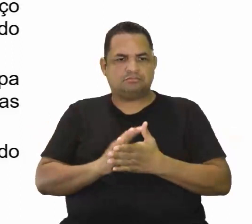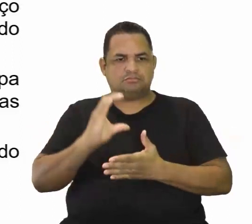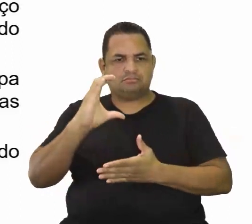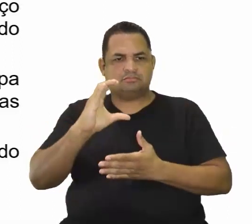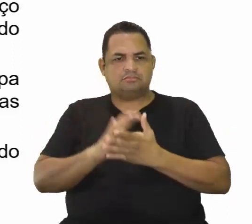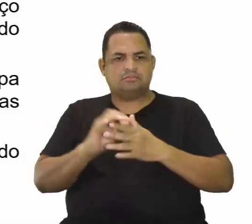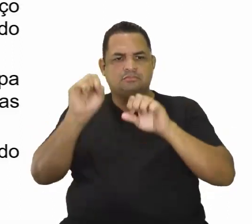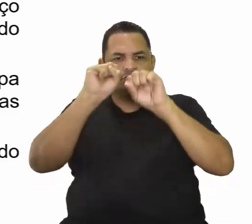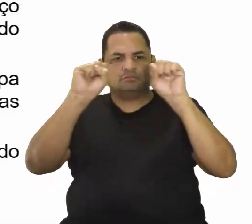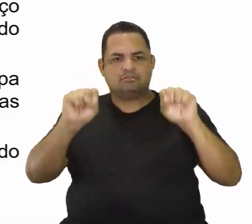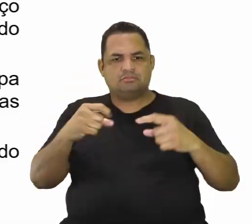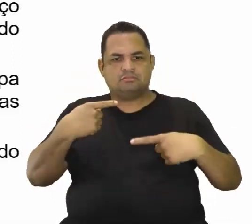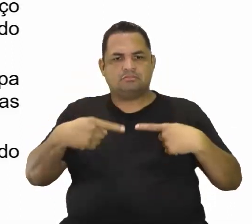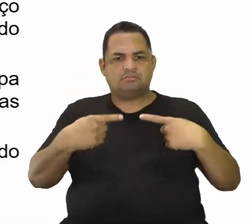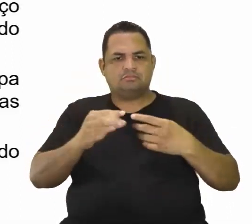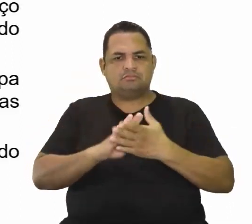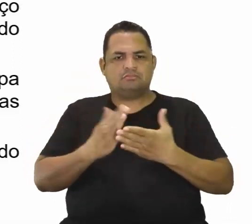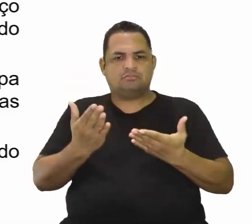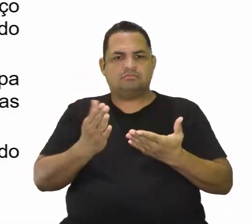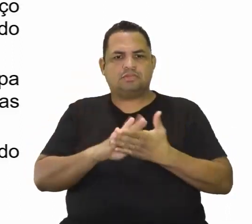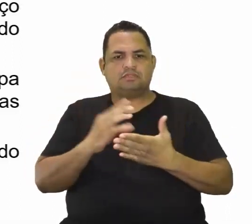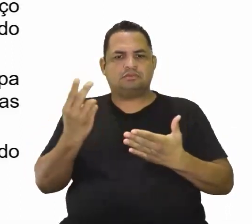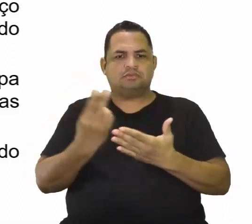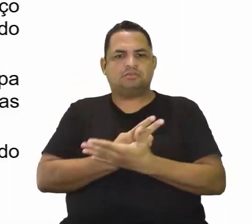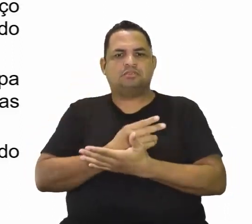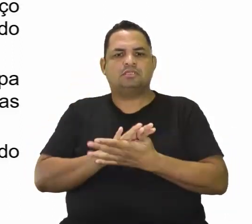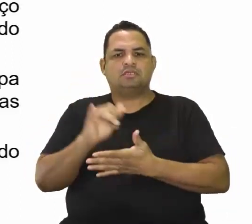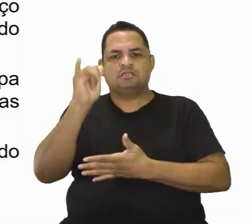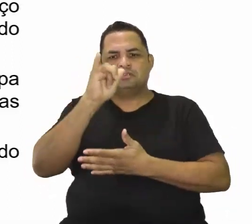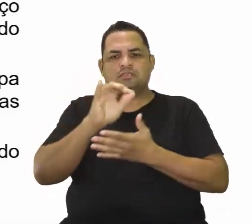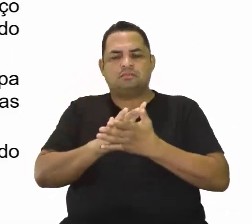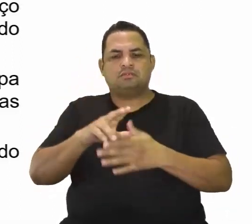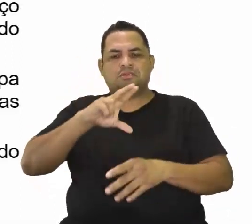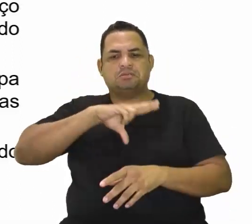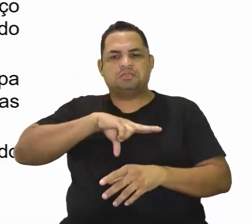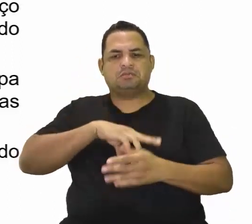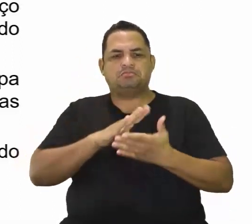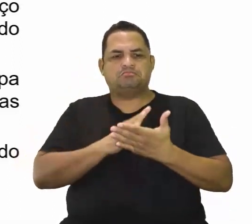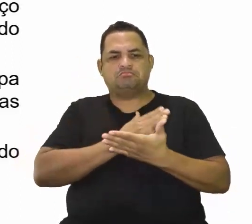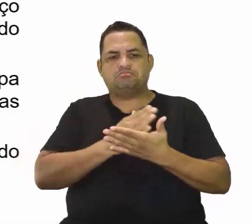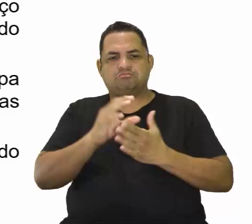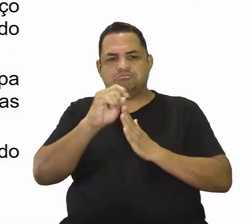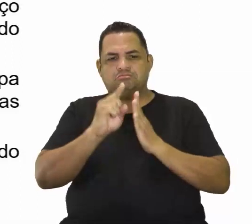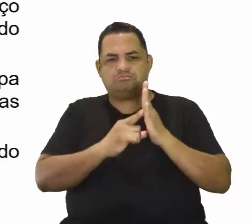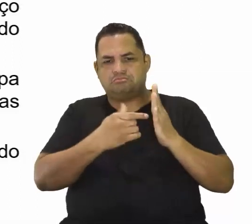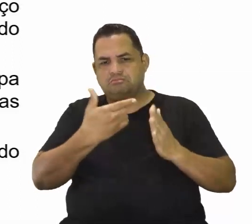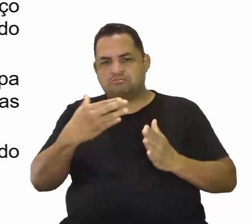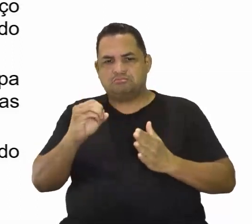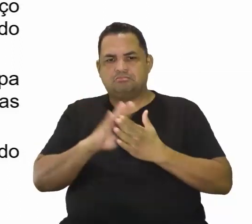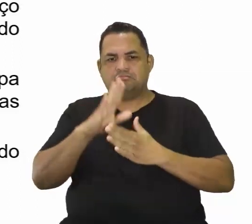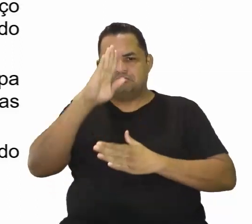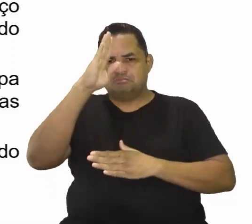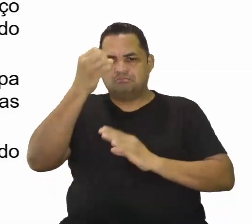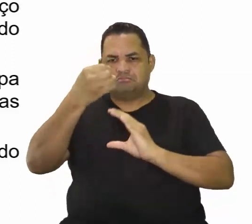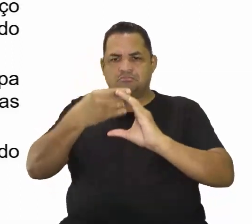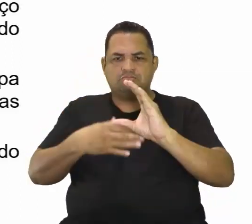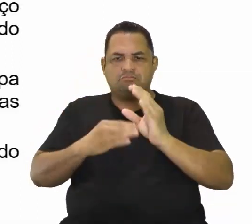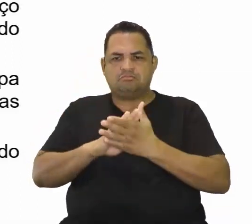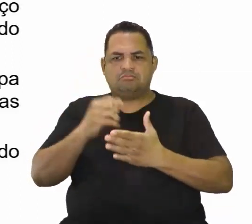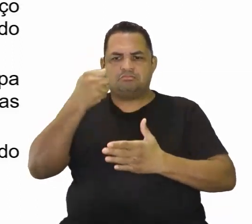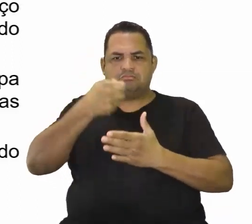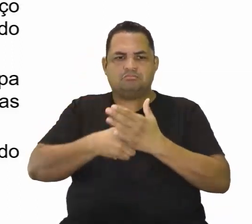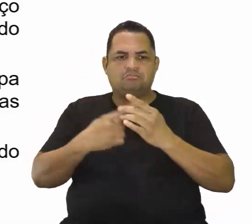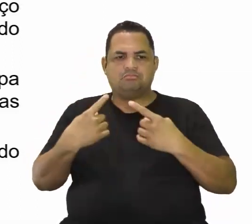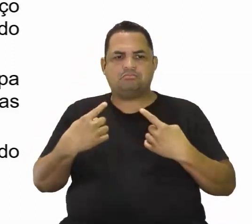C. Sistema político que prevaleceu na Itália e Portugal no começo do século XX, cuja principal característica